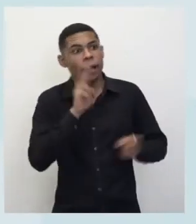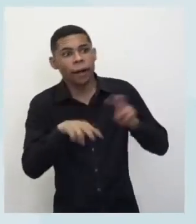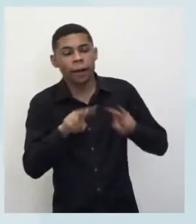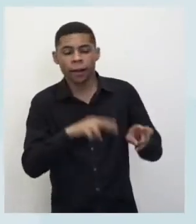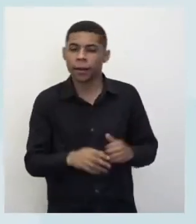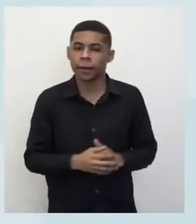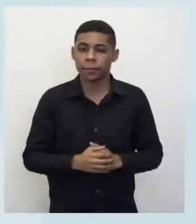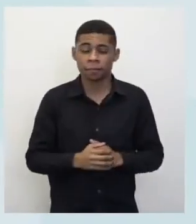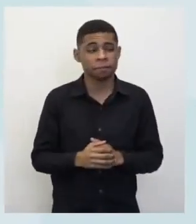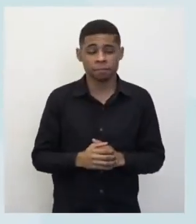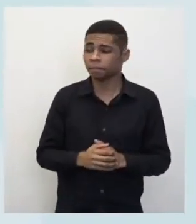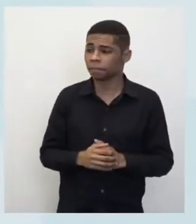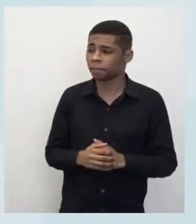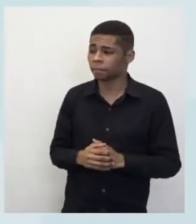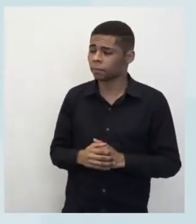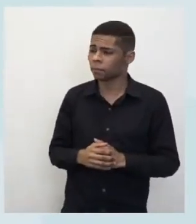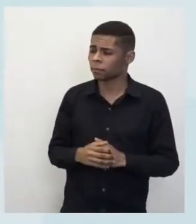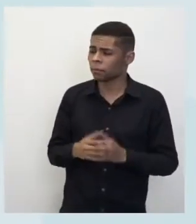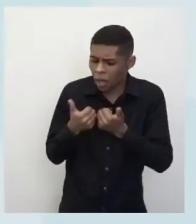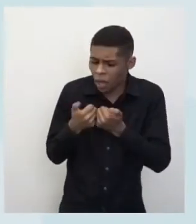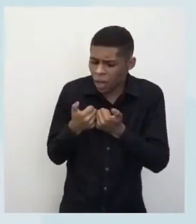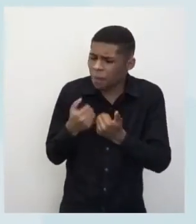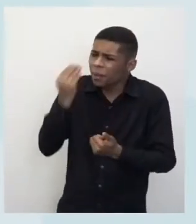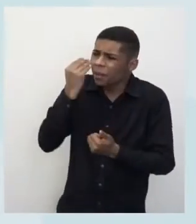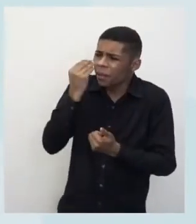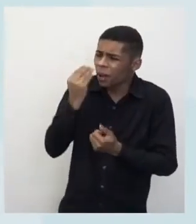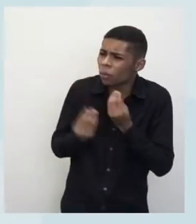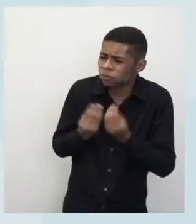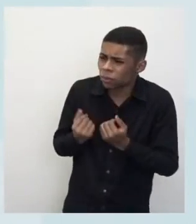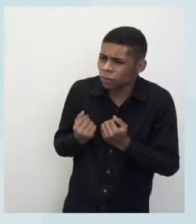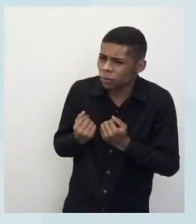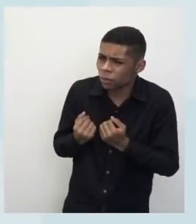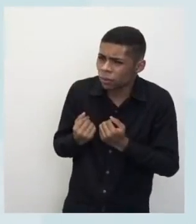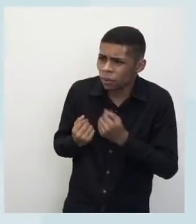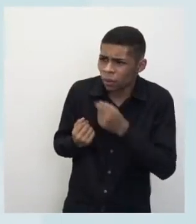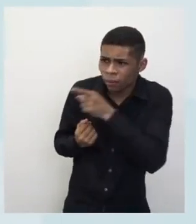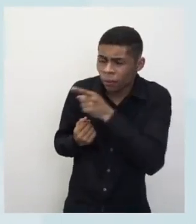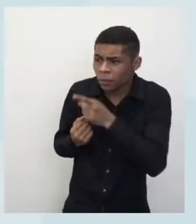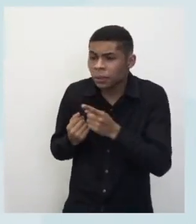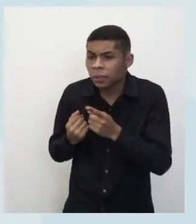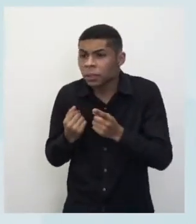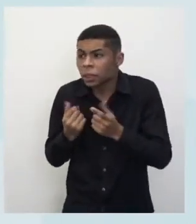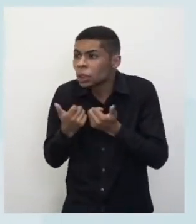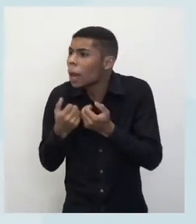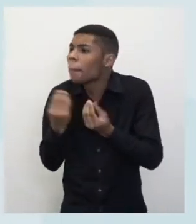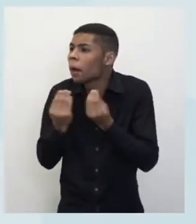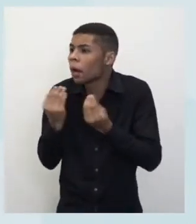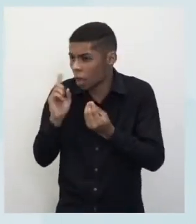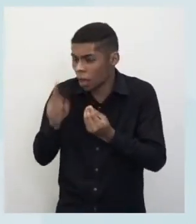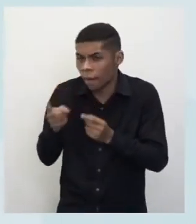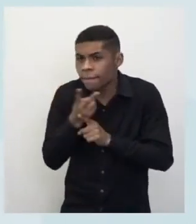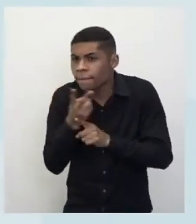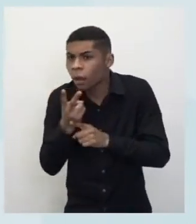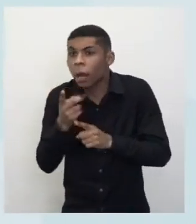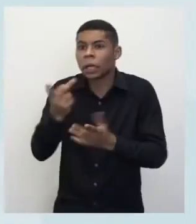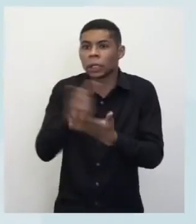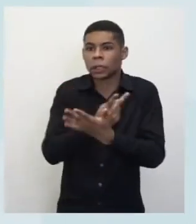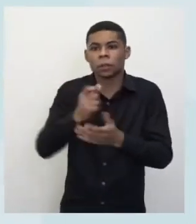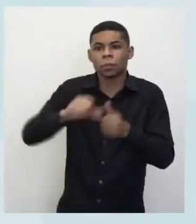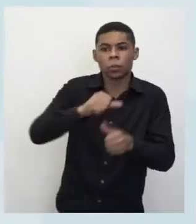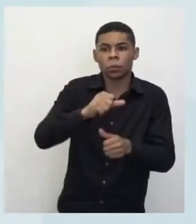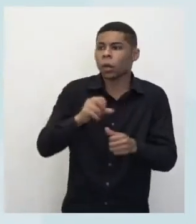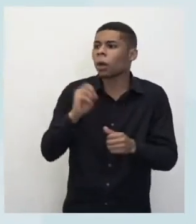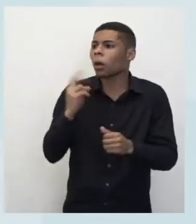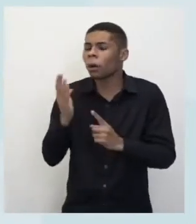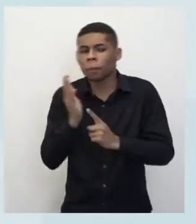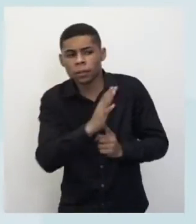Como funcionavam os testes de um game? Você jogava para procurar erros? Mostra para crianças para ver se elas